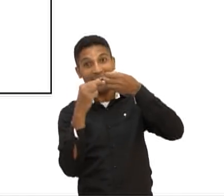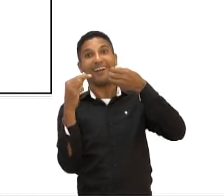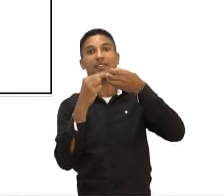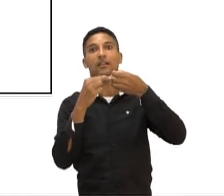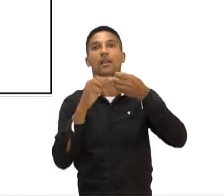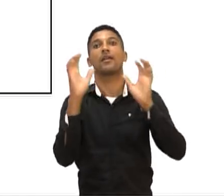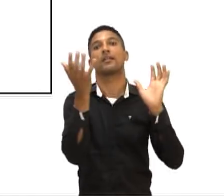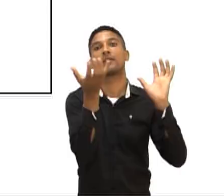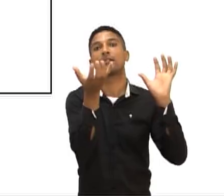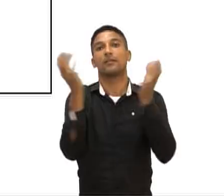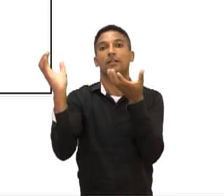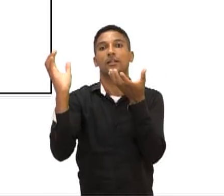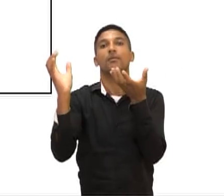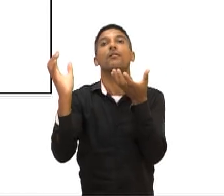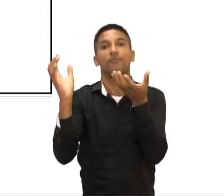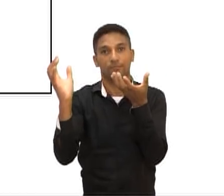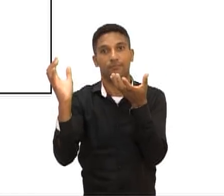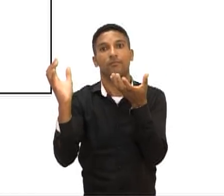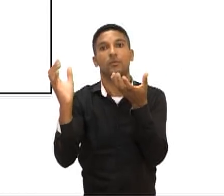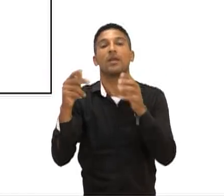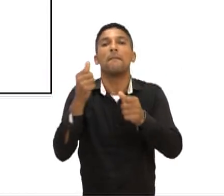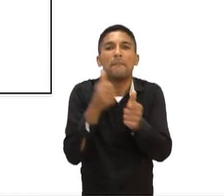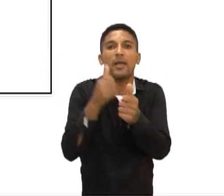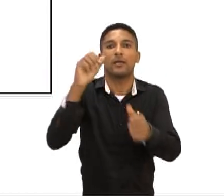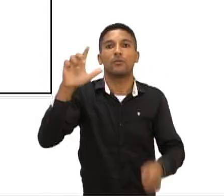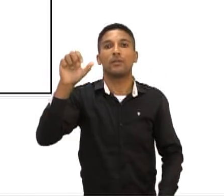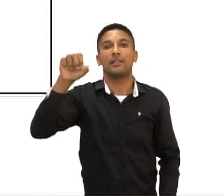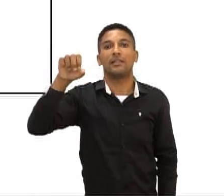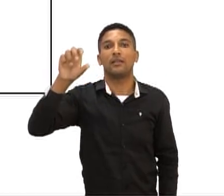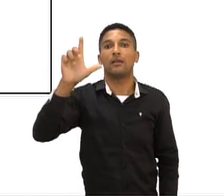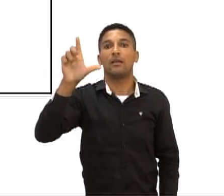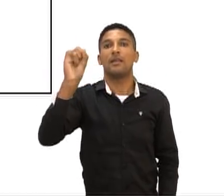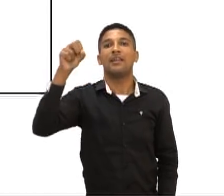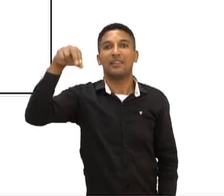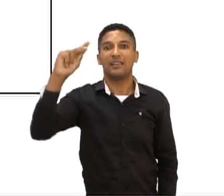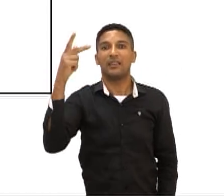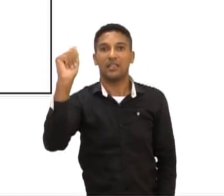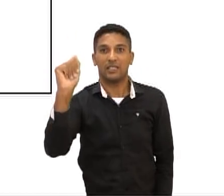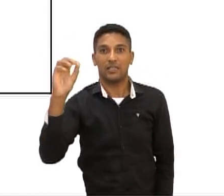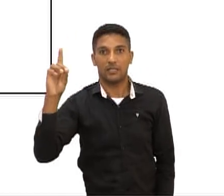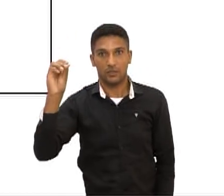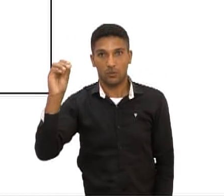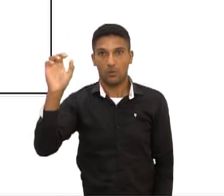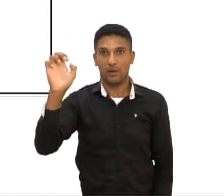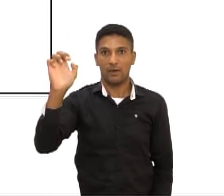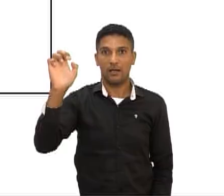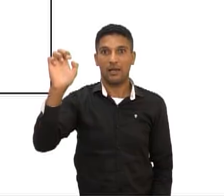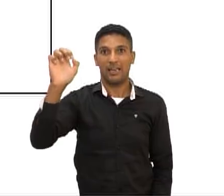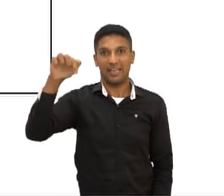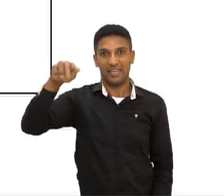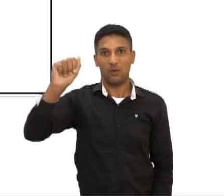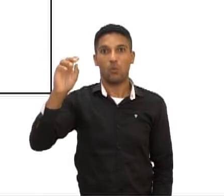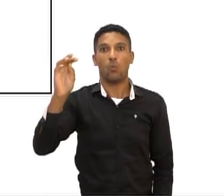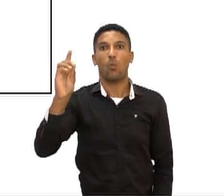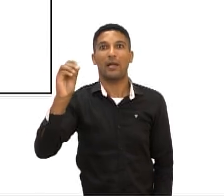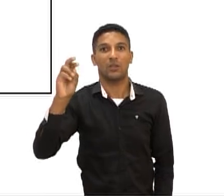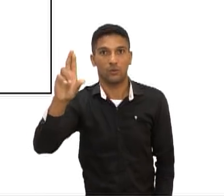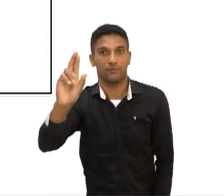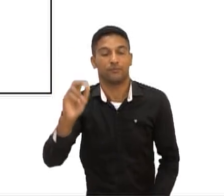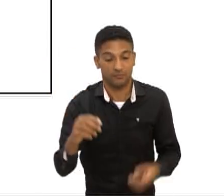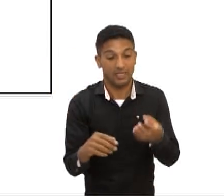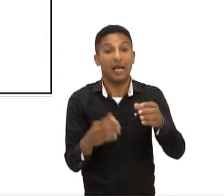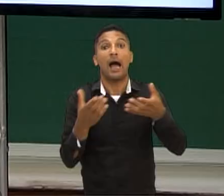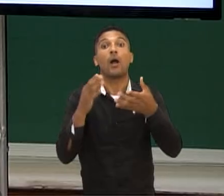pantanal, mata dos cocais, caatinga e a Mata Atlântica. Tropical logo abaixo do